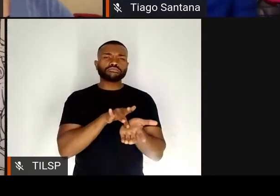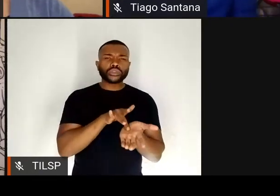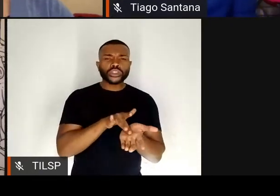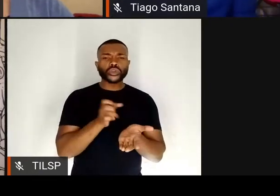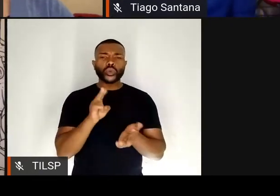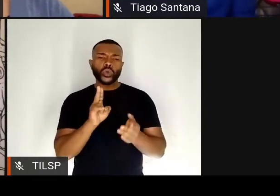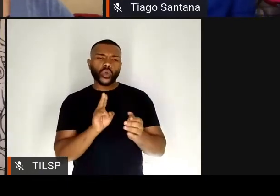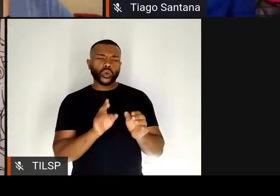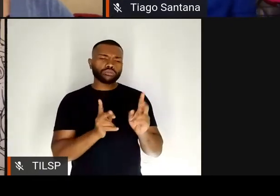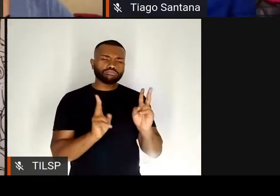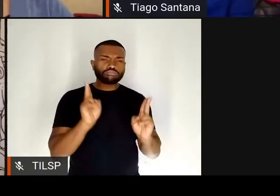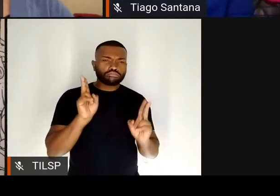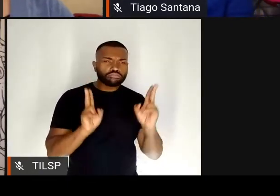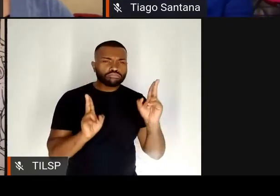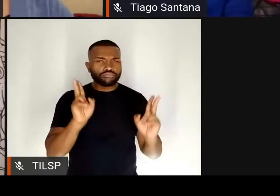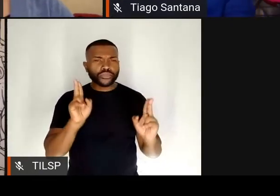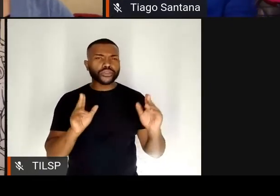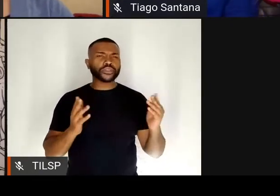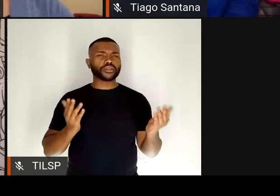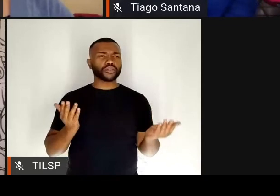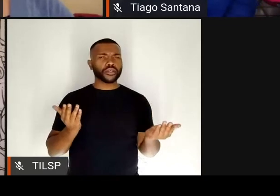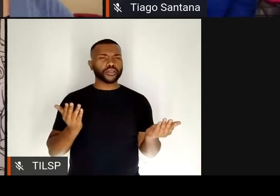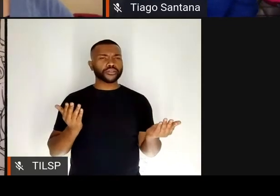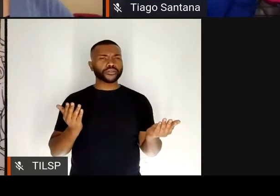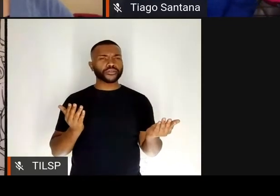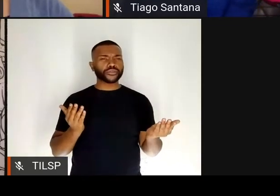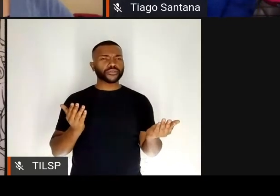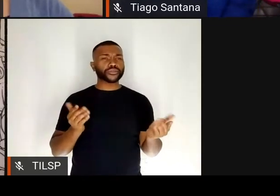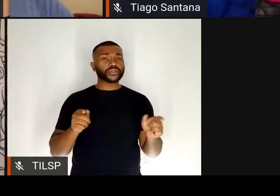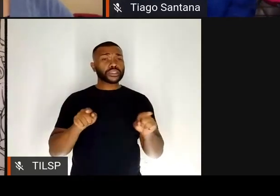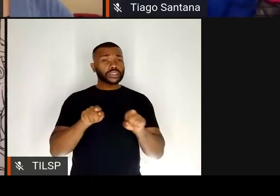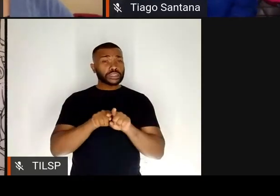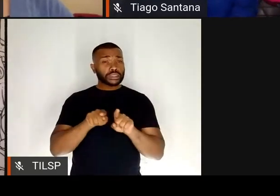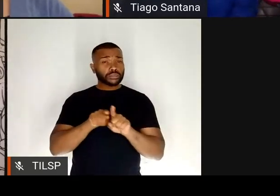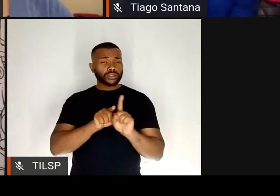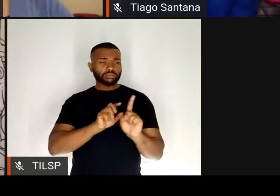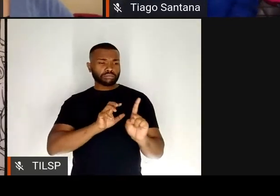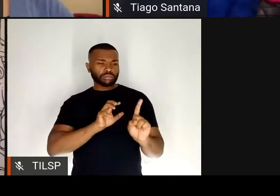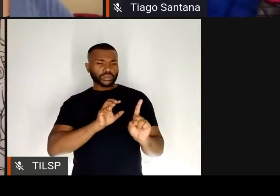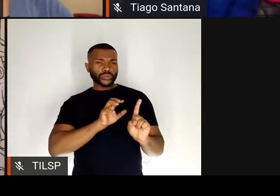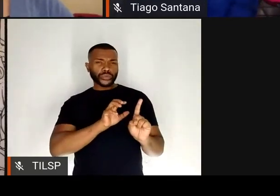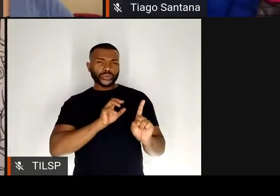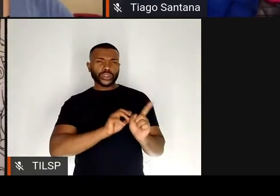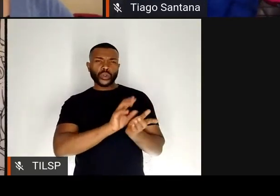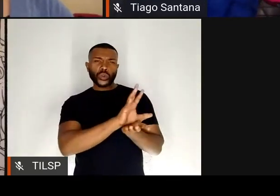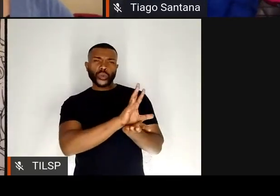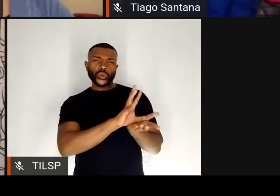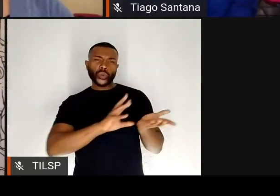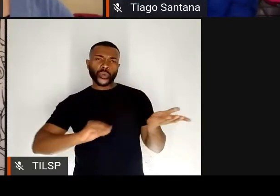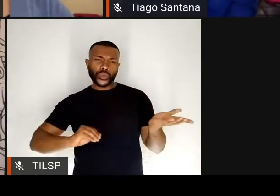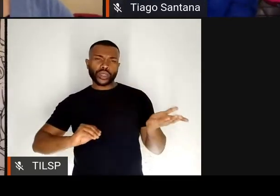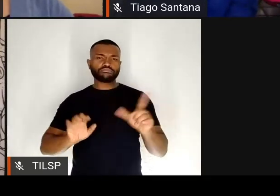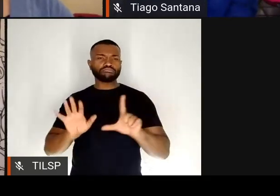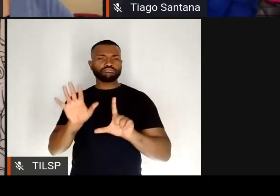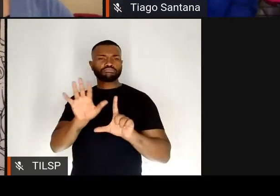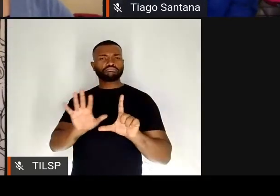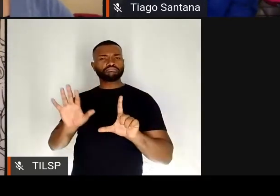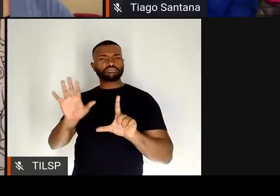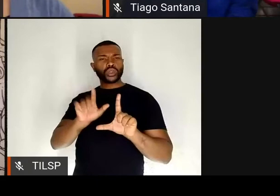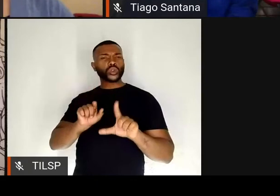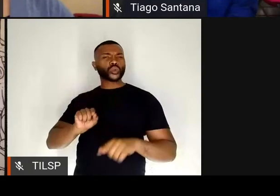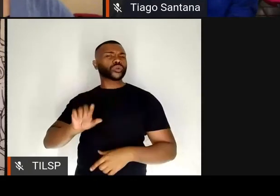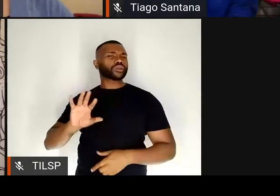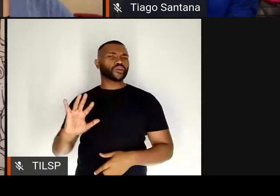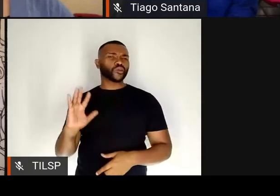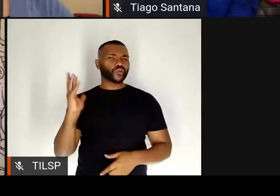não ser que ele seja a total emulação ou ficcionalização por imagem do fato.